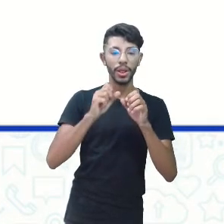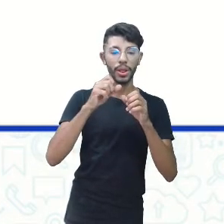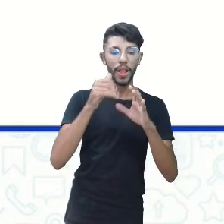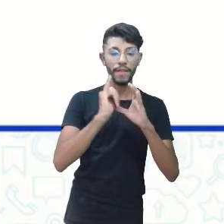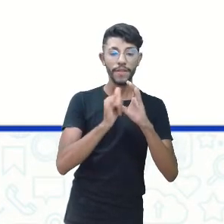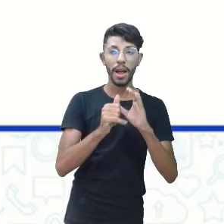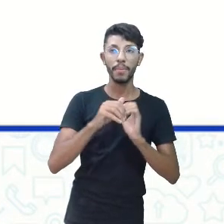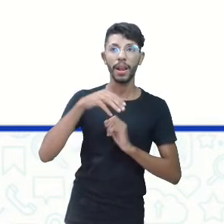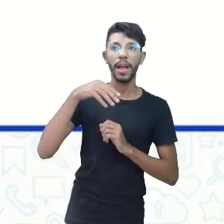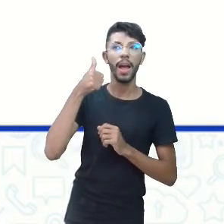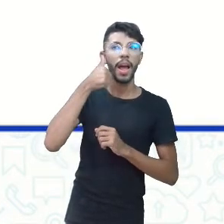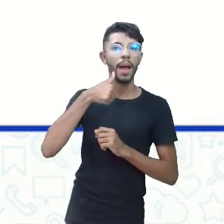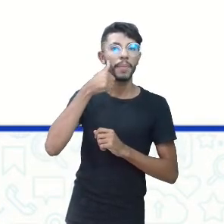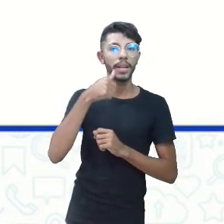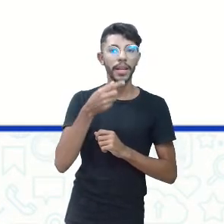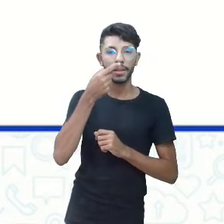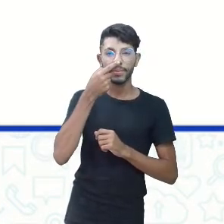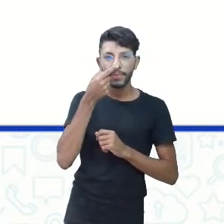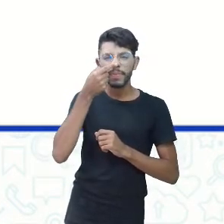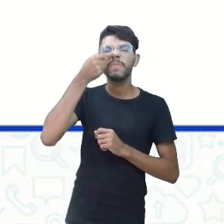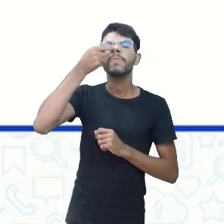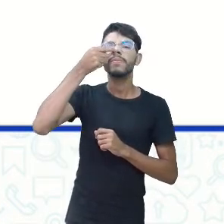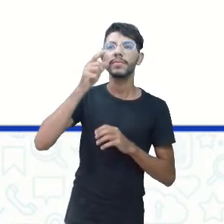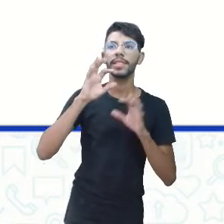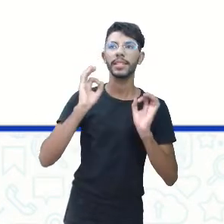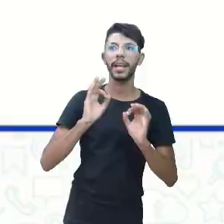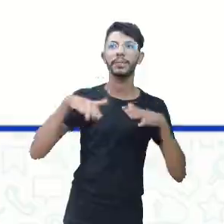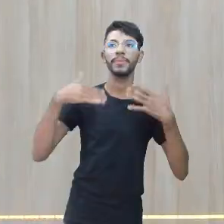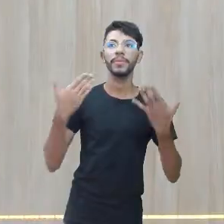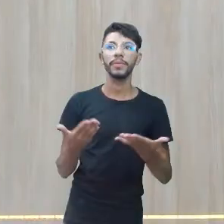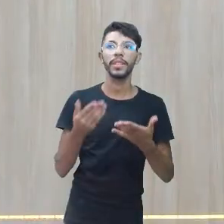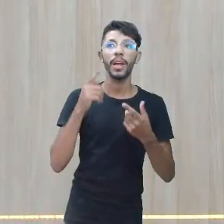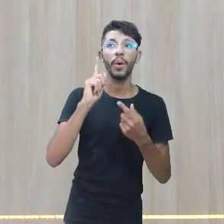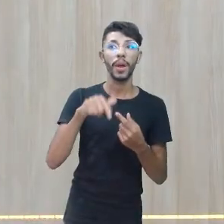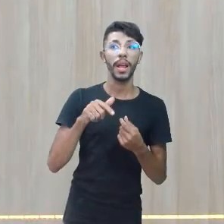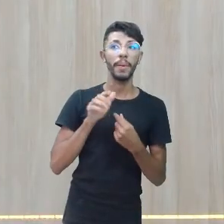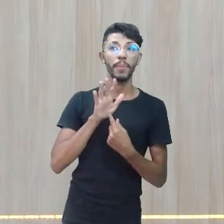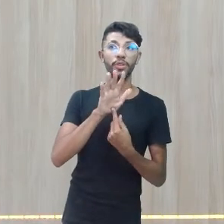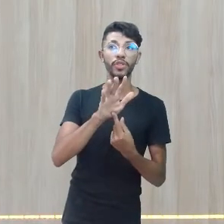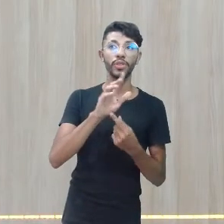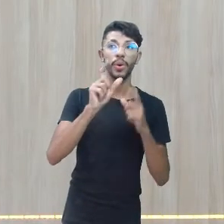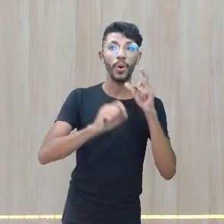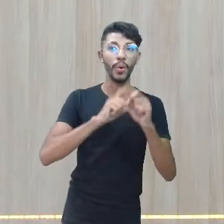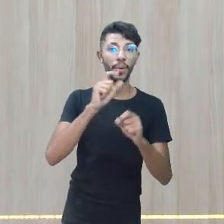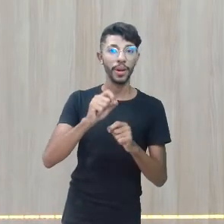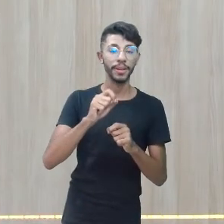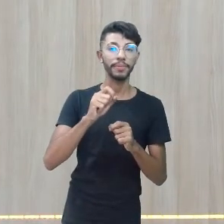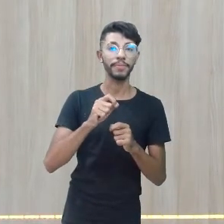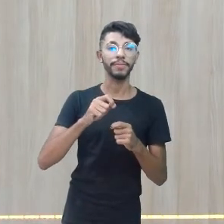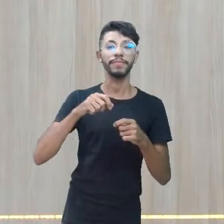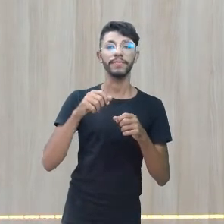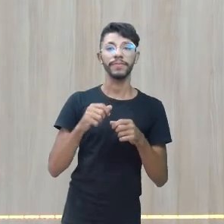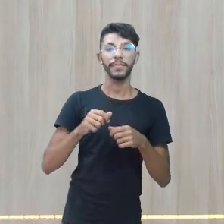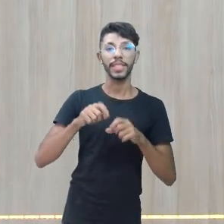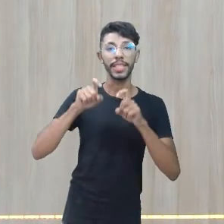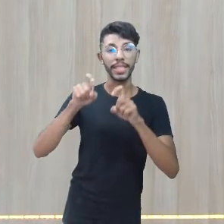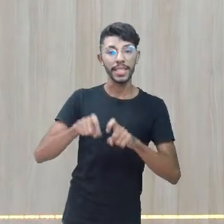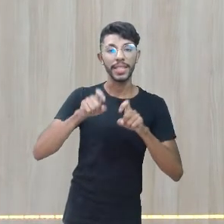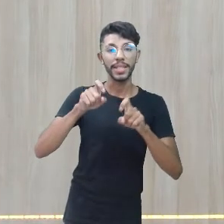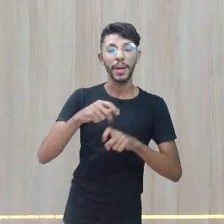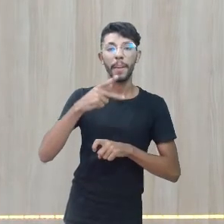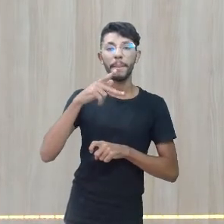do Pica-Pau Amarelo. E aí, quem nunca assistiu, não é? É o sítio do Pica-Pau Amarelo. E aí